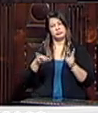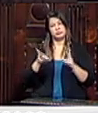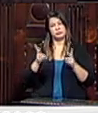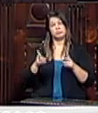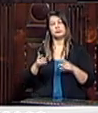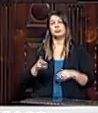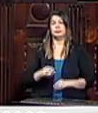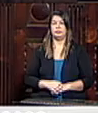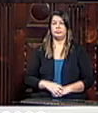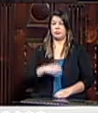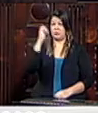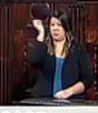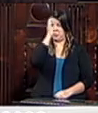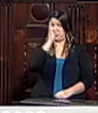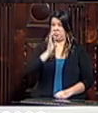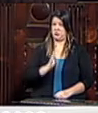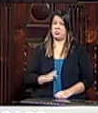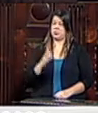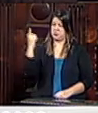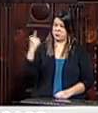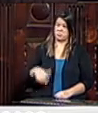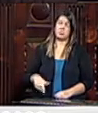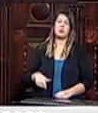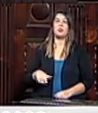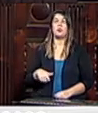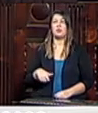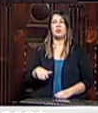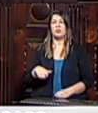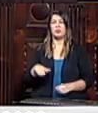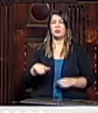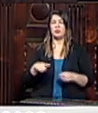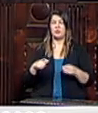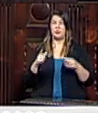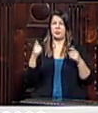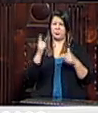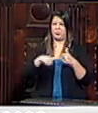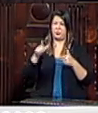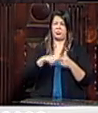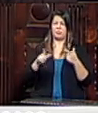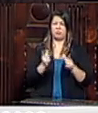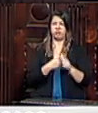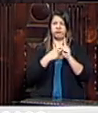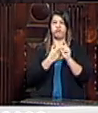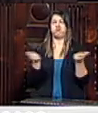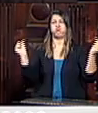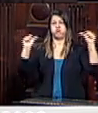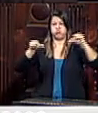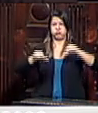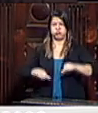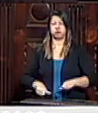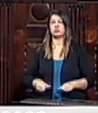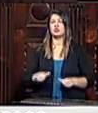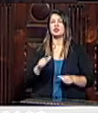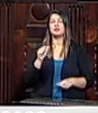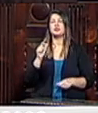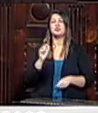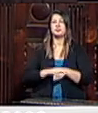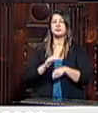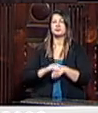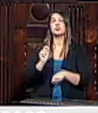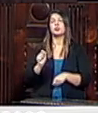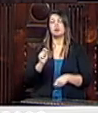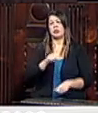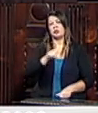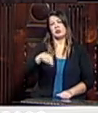o Brasil foi jogado, mais uma vez, numa gravíssima crise de proporções ainda não conhecidas, e o único